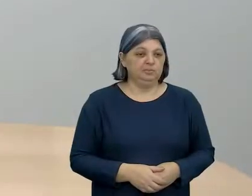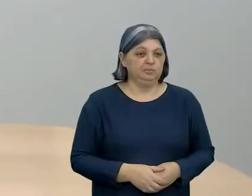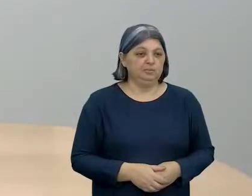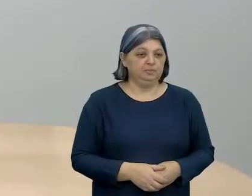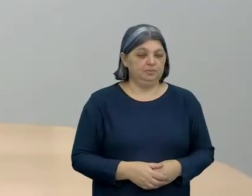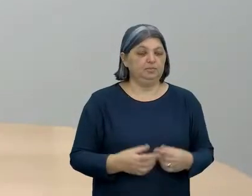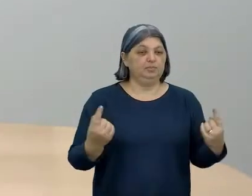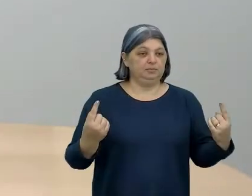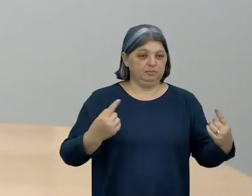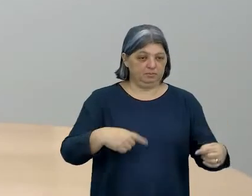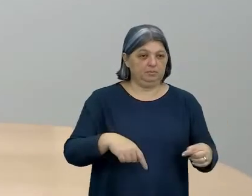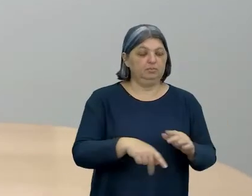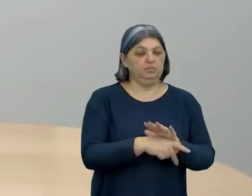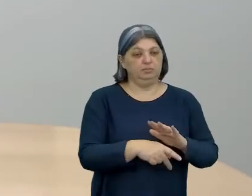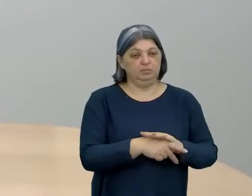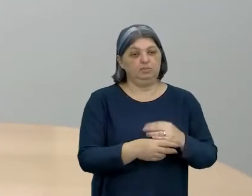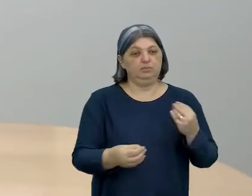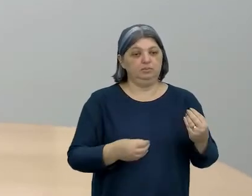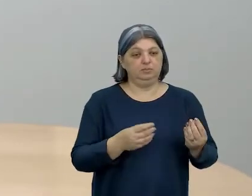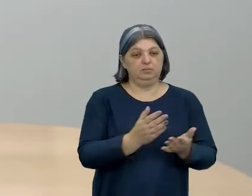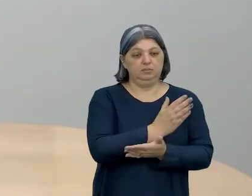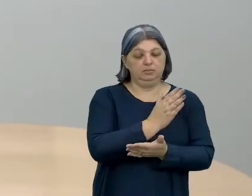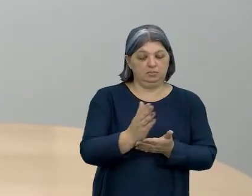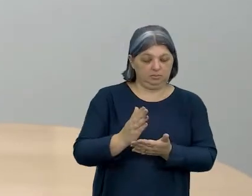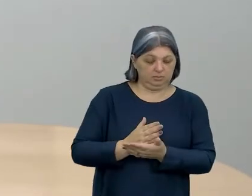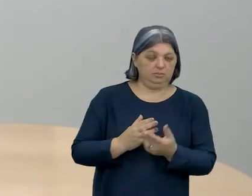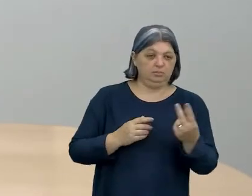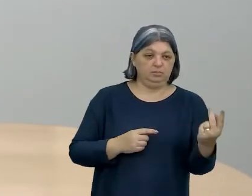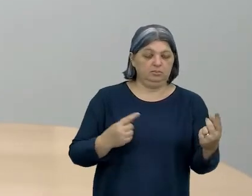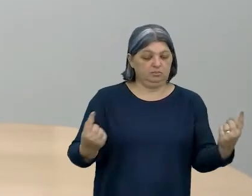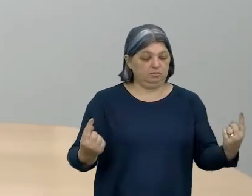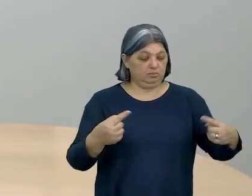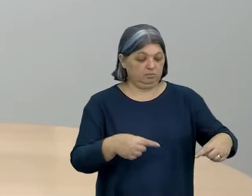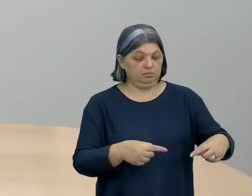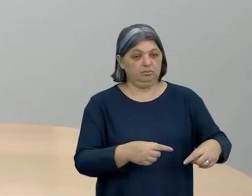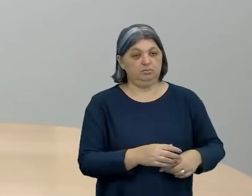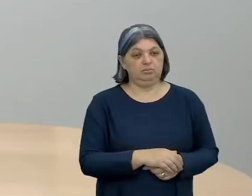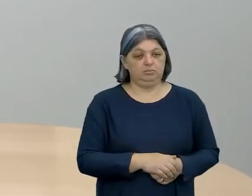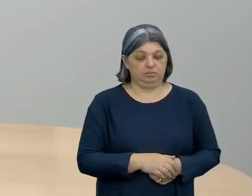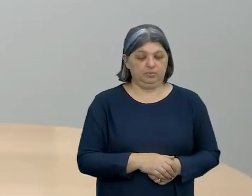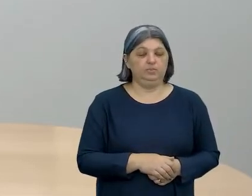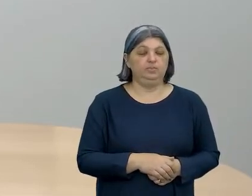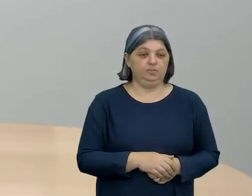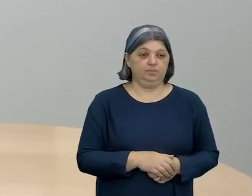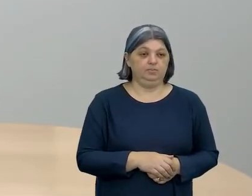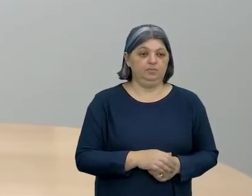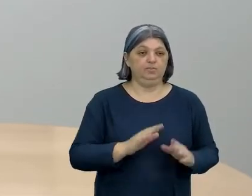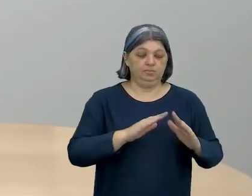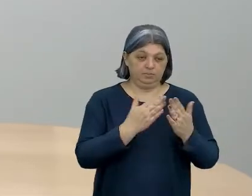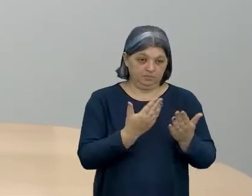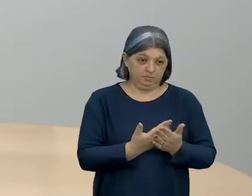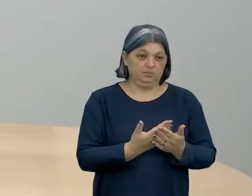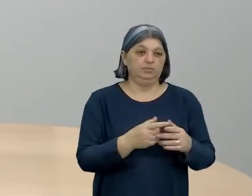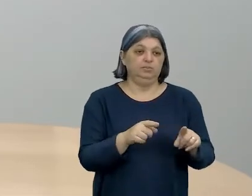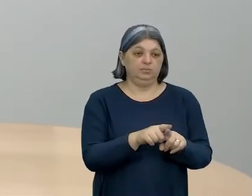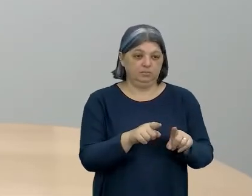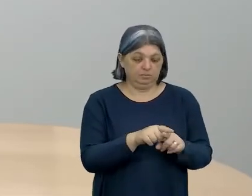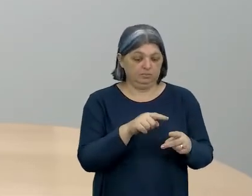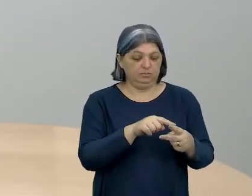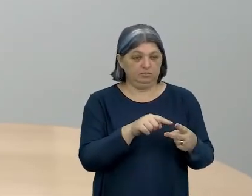o Nicolas também, eles formaram uma dupla aí, um jogou contra o outro. As escolas aí, Margarida e Costa